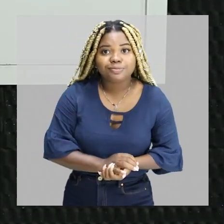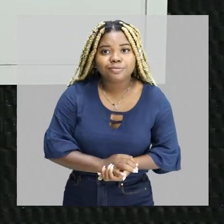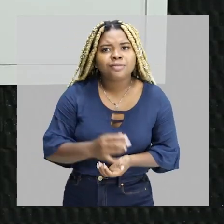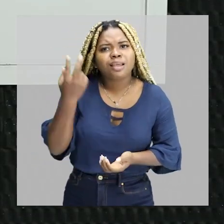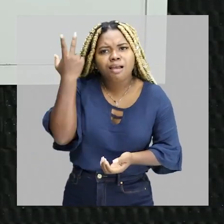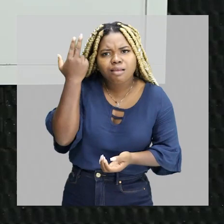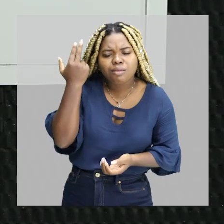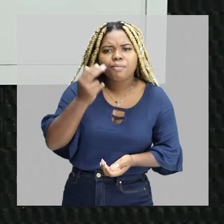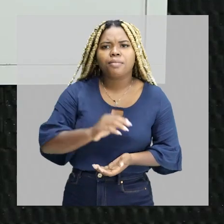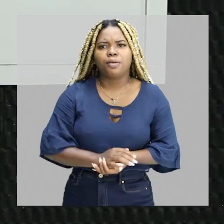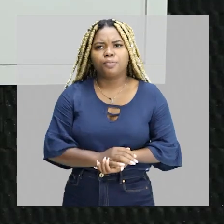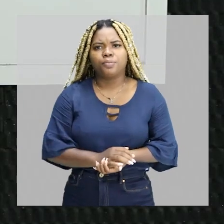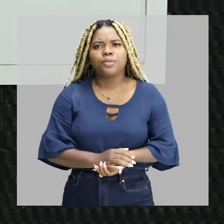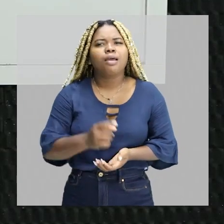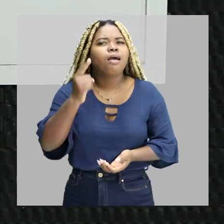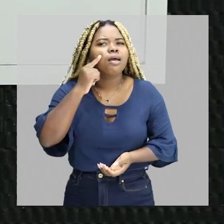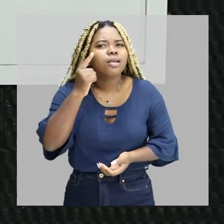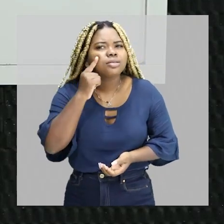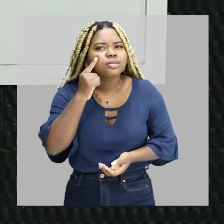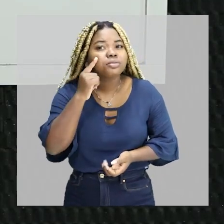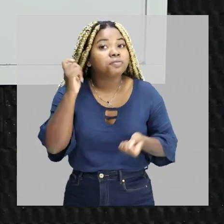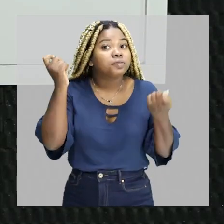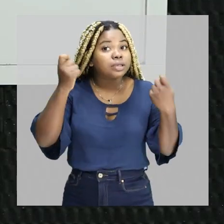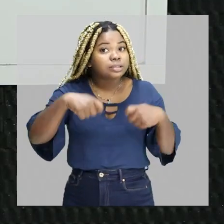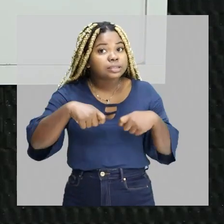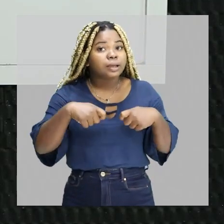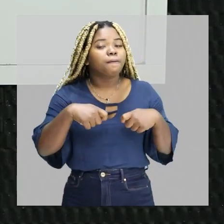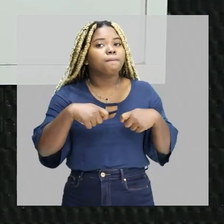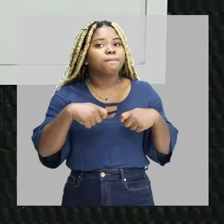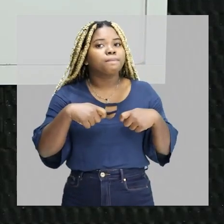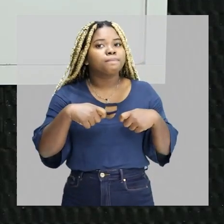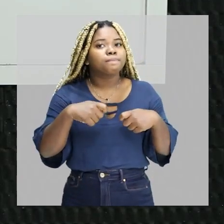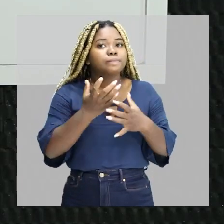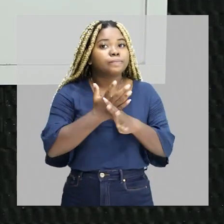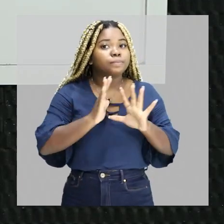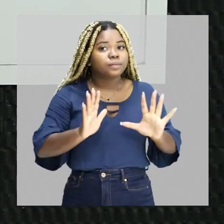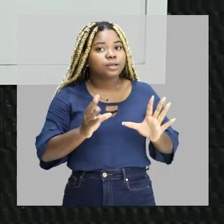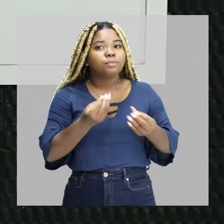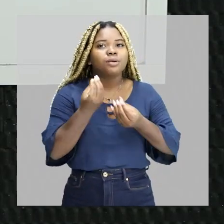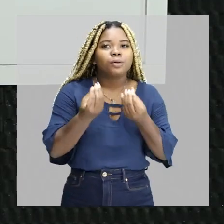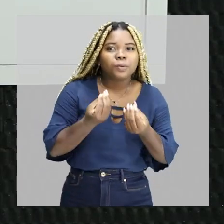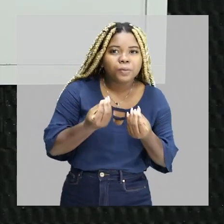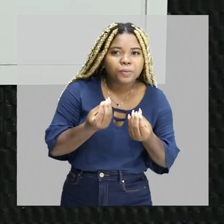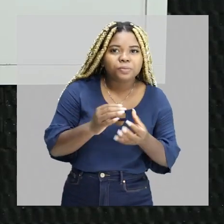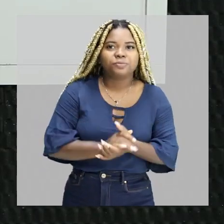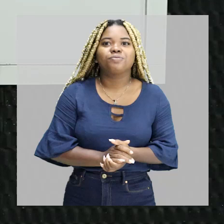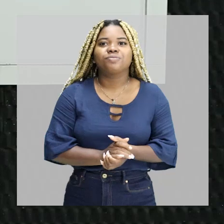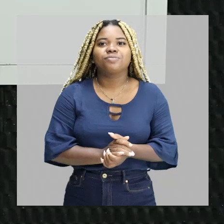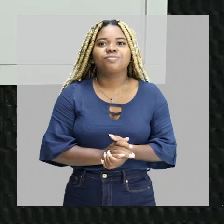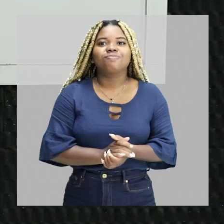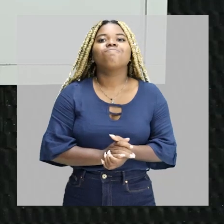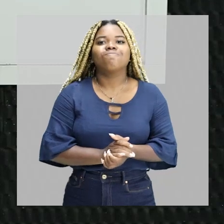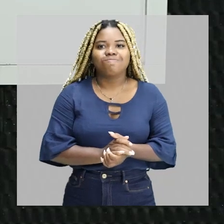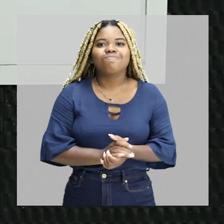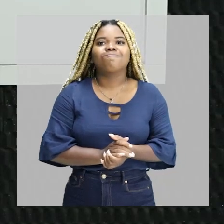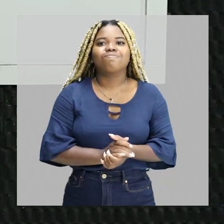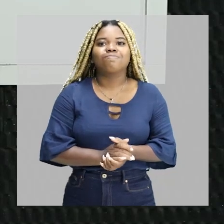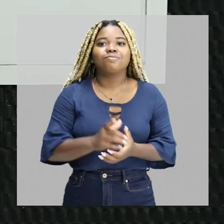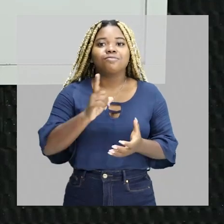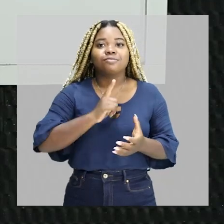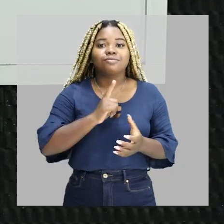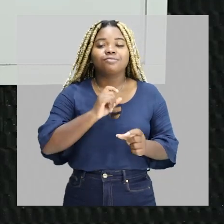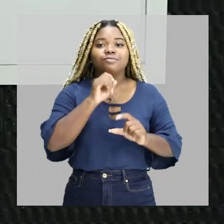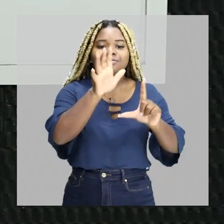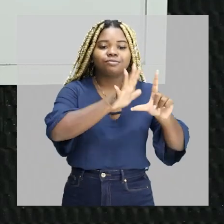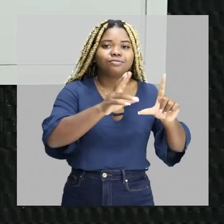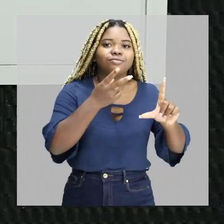estuda, ok? E essas dúvidas você pode tirar aí retornando esse vídeo, tá ok? Então faz o retorno, lá